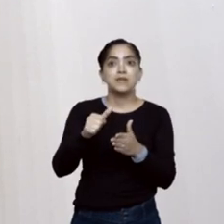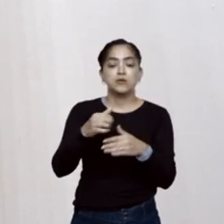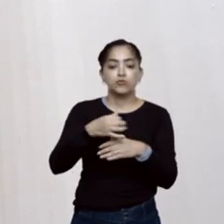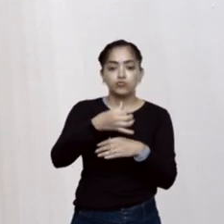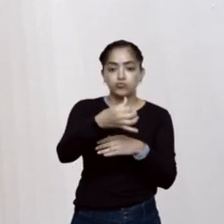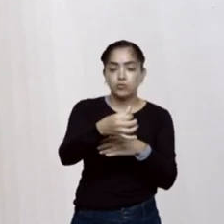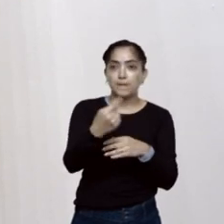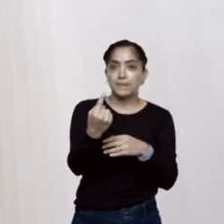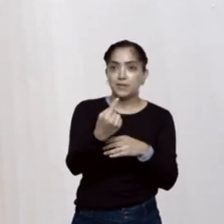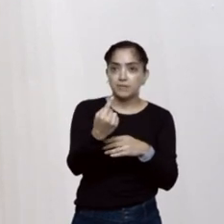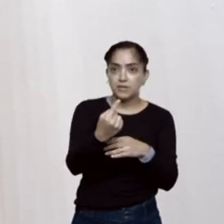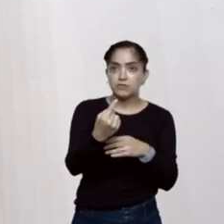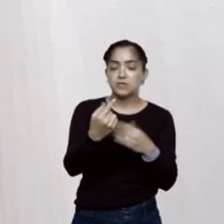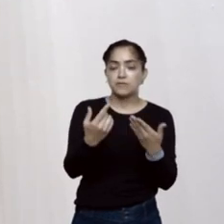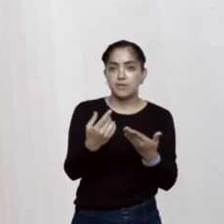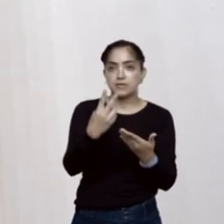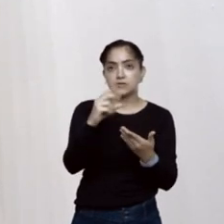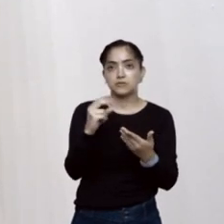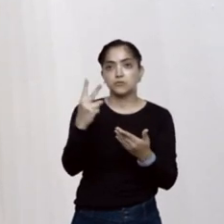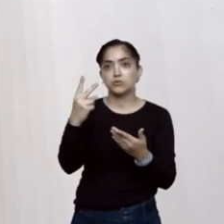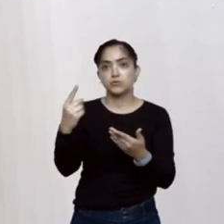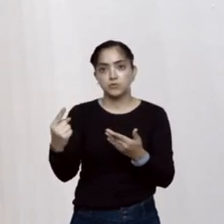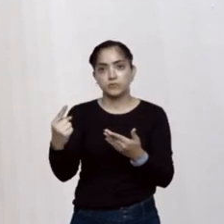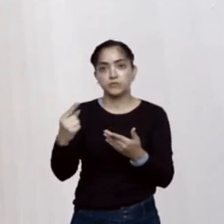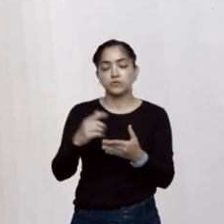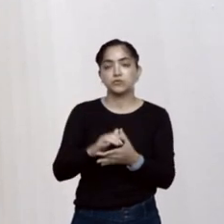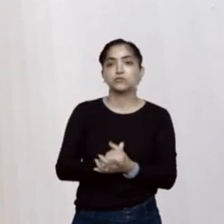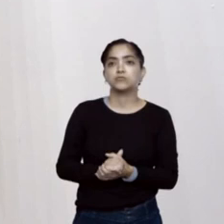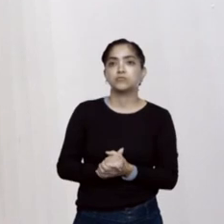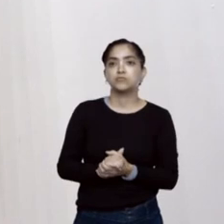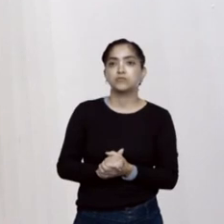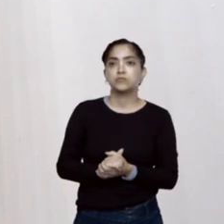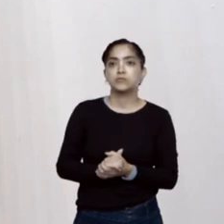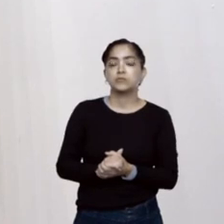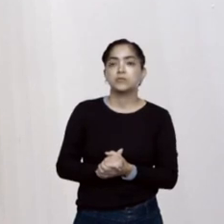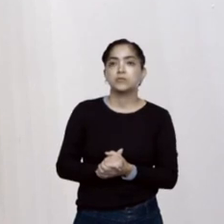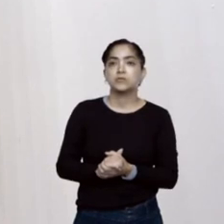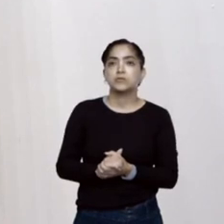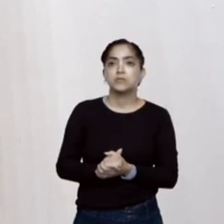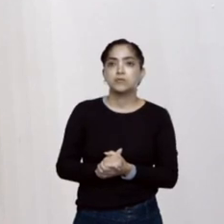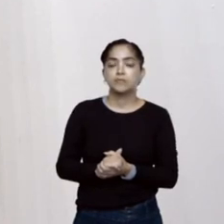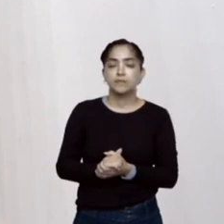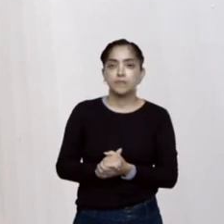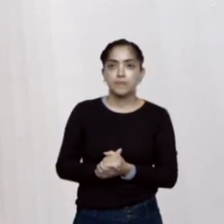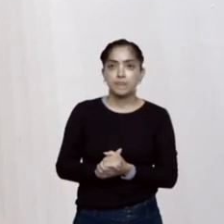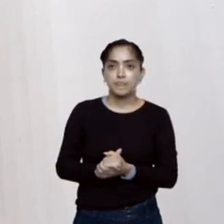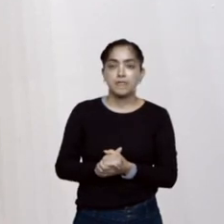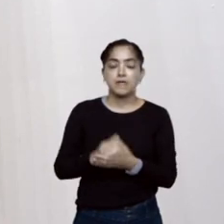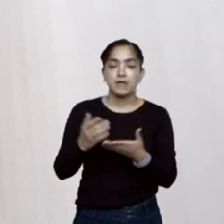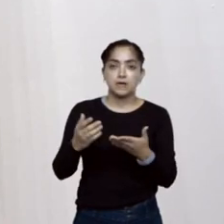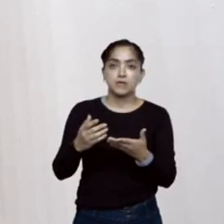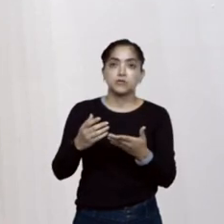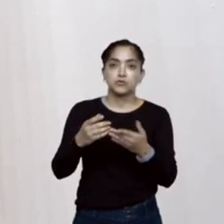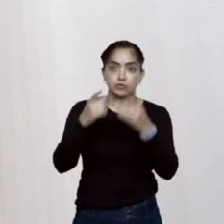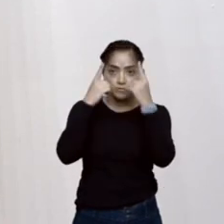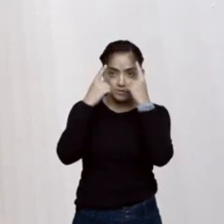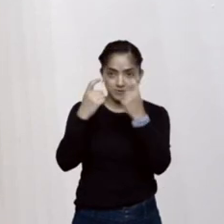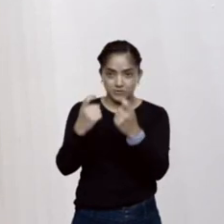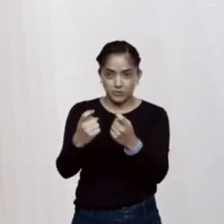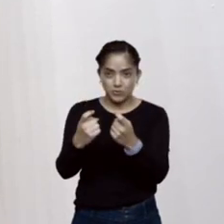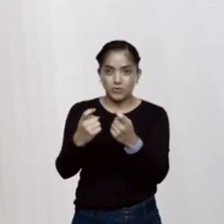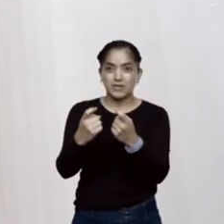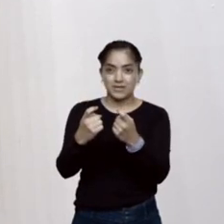de 2021 pontualmente sobre exploração sexual